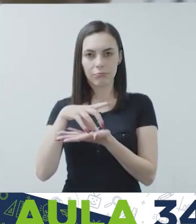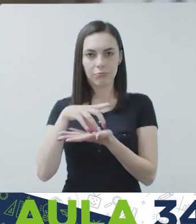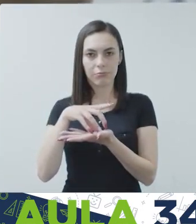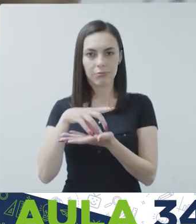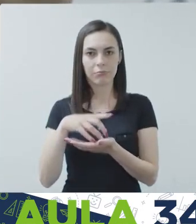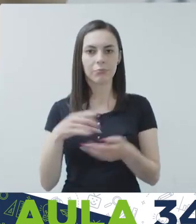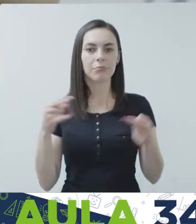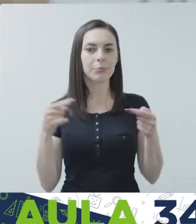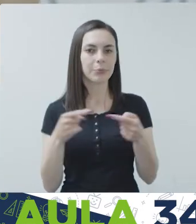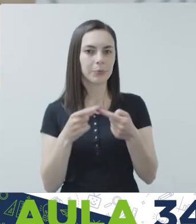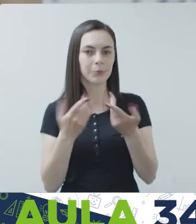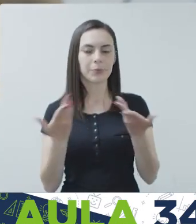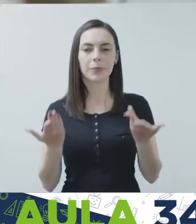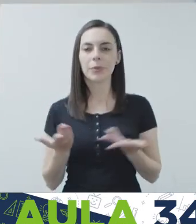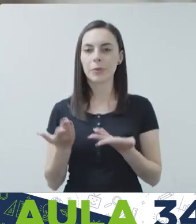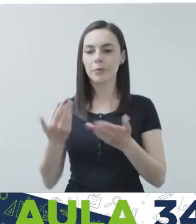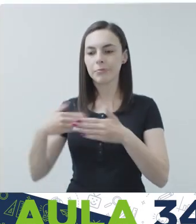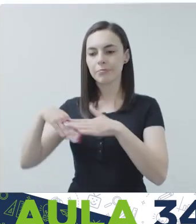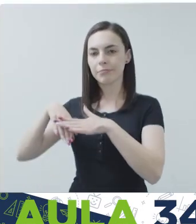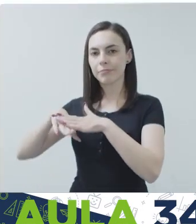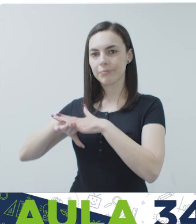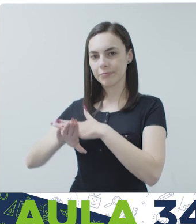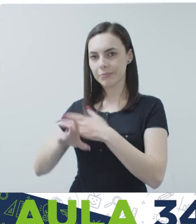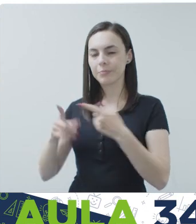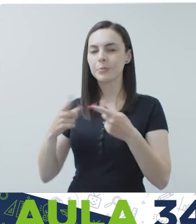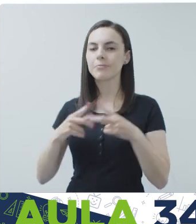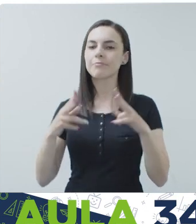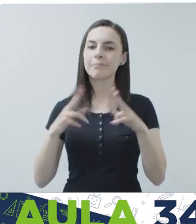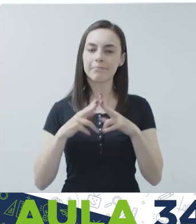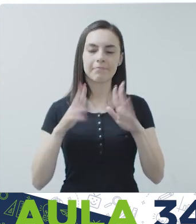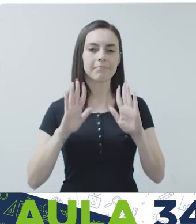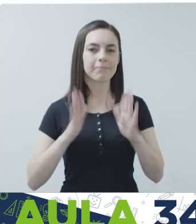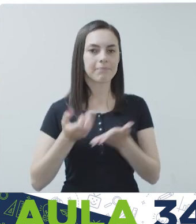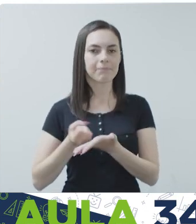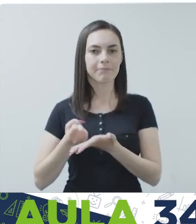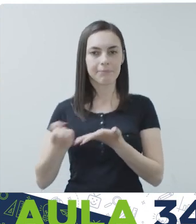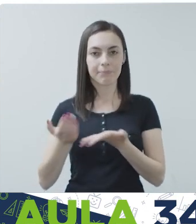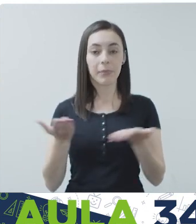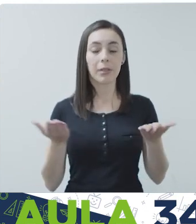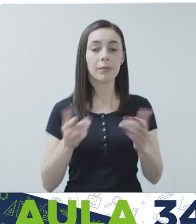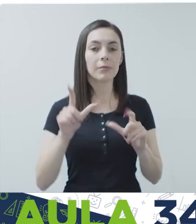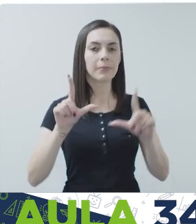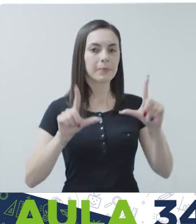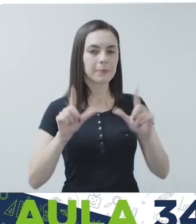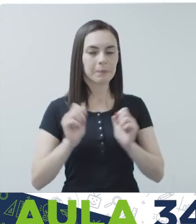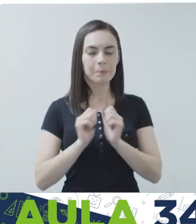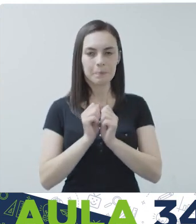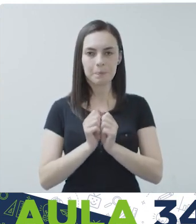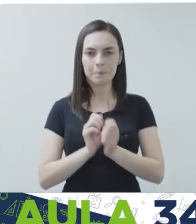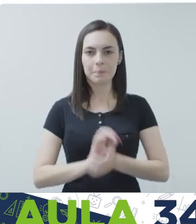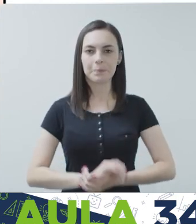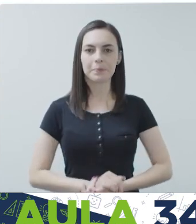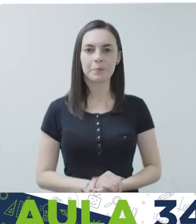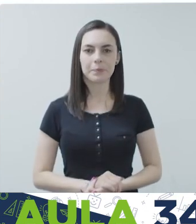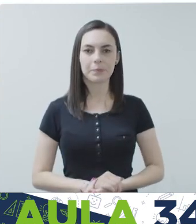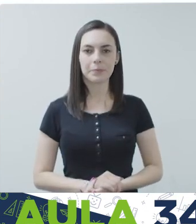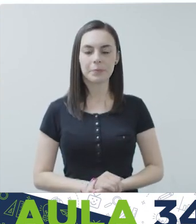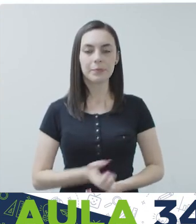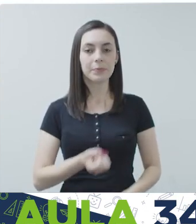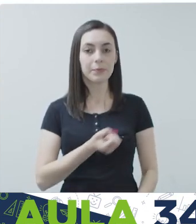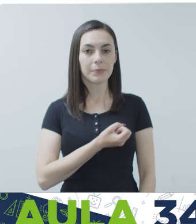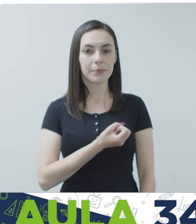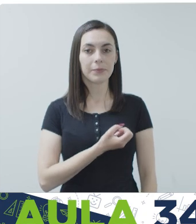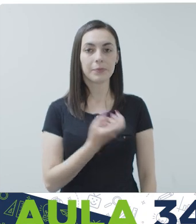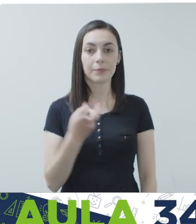dinossauros. Guardamos a cartinha porque encontramos o par. Vamos fazer juntos na tela? Número